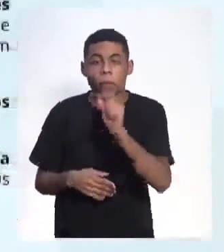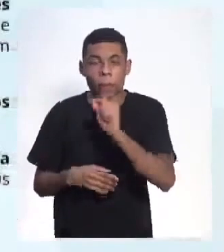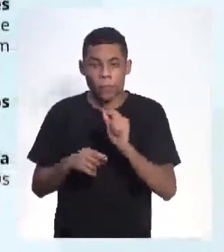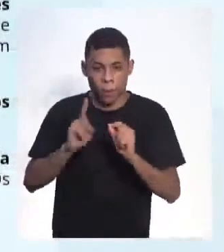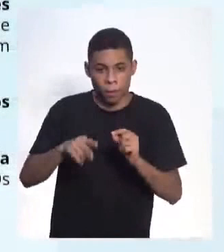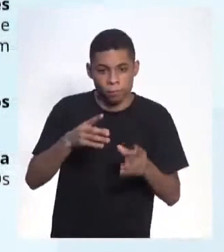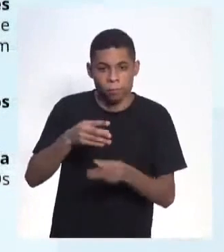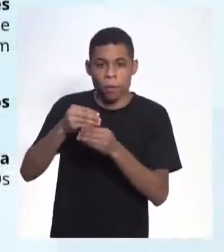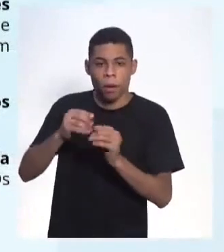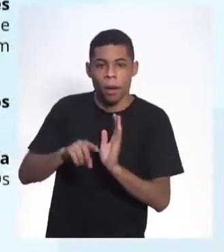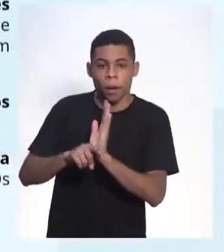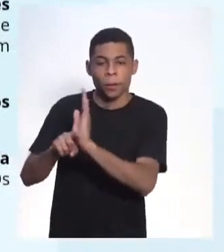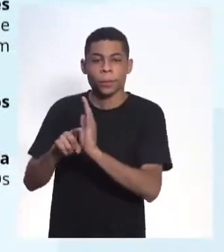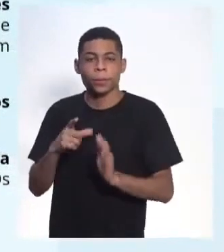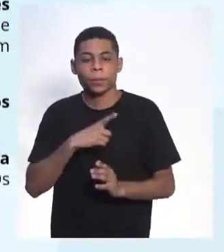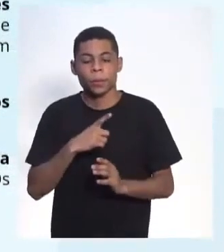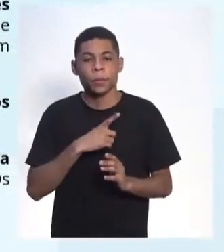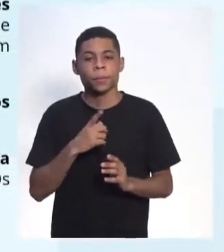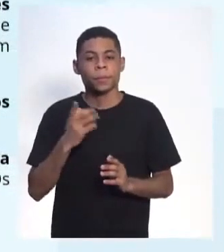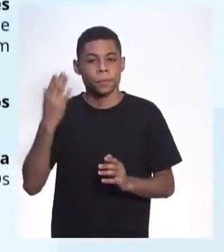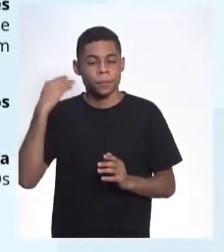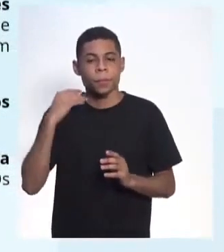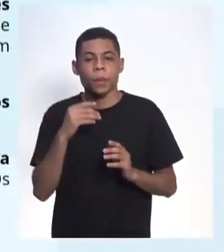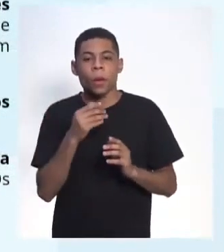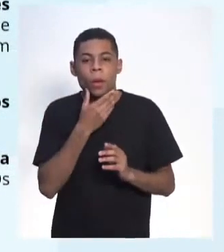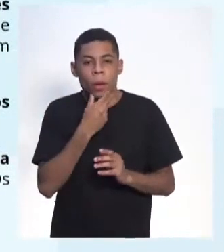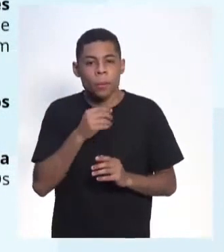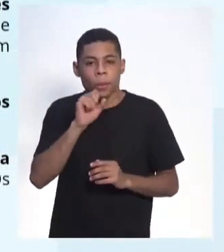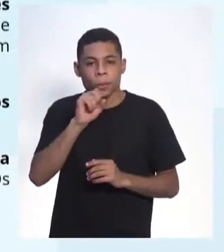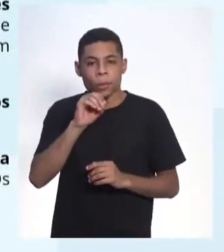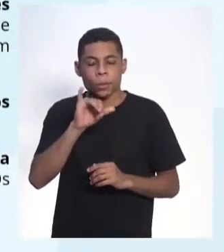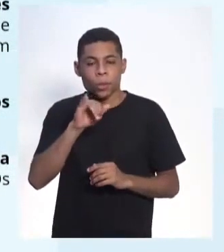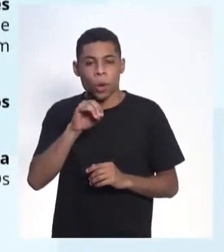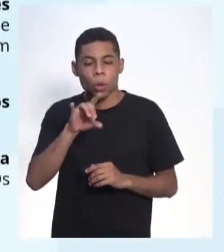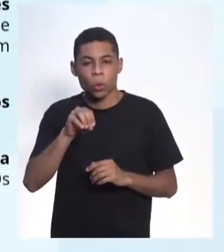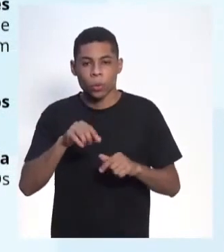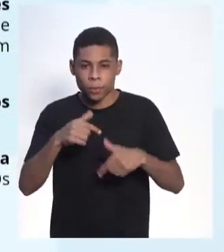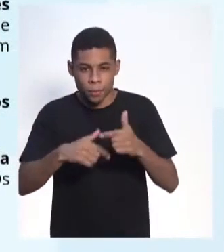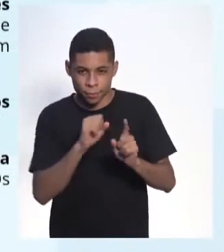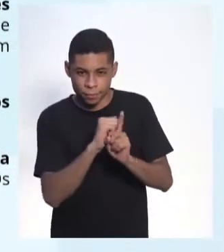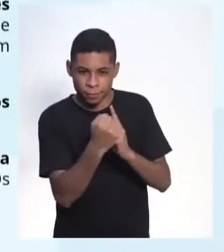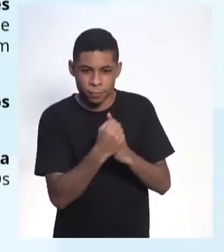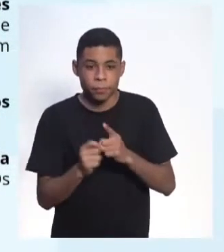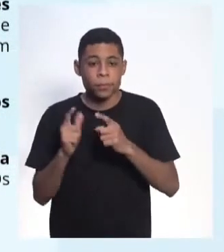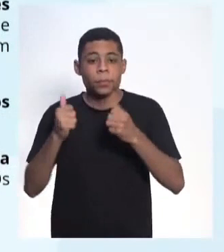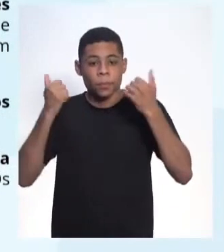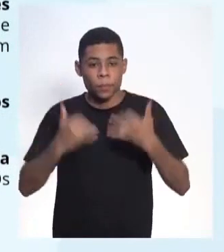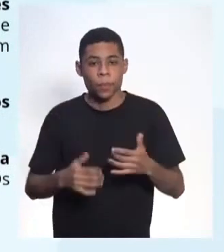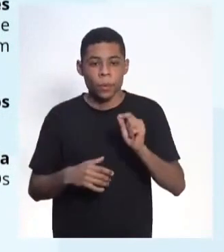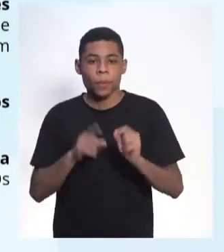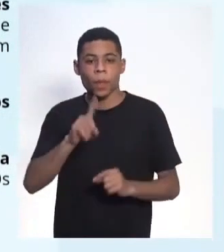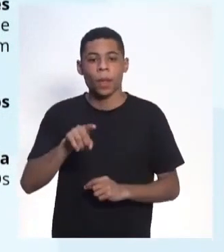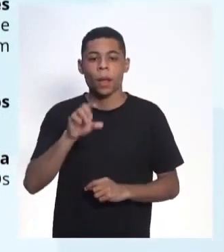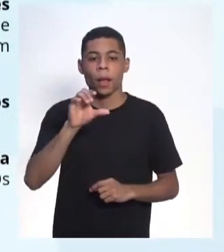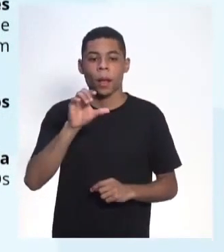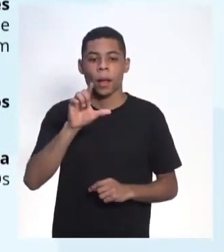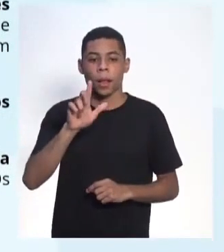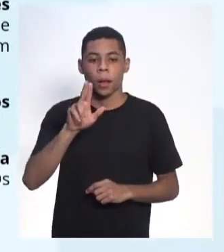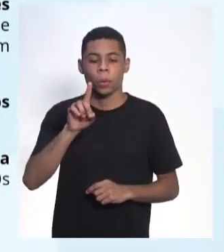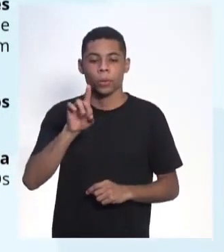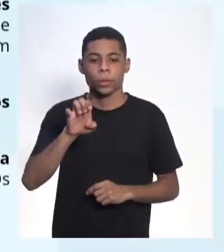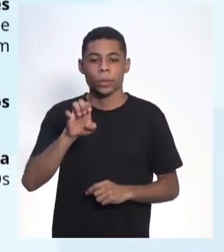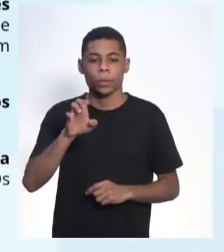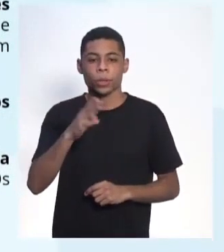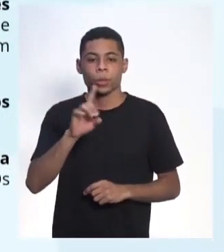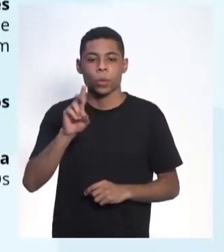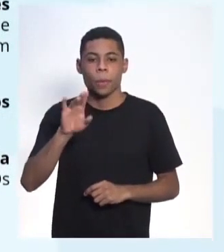de um importante sociólogo que falou sobre identidade, Duba. E para ele, gente, a identidade de alguém é